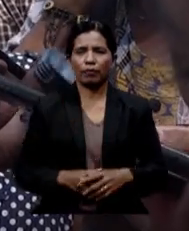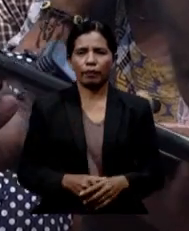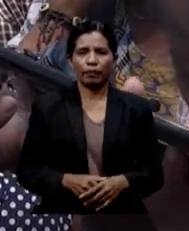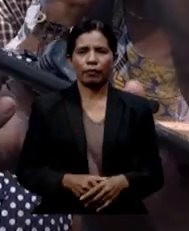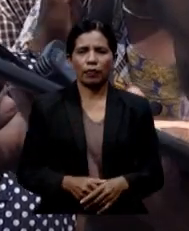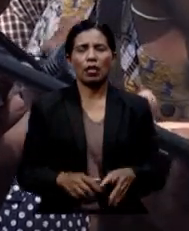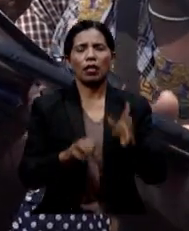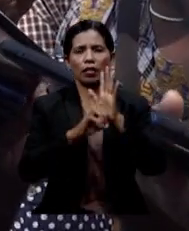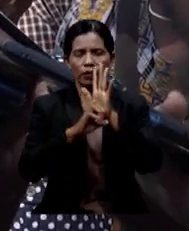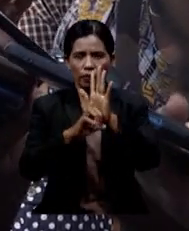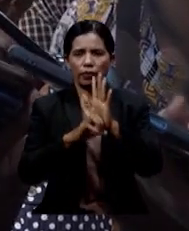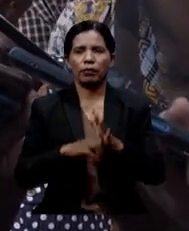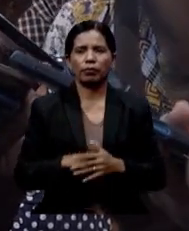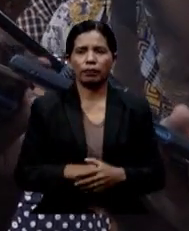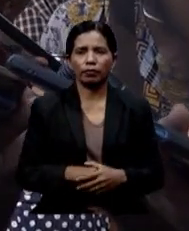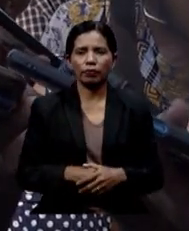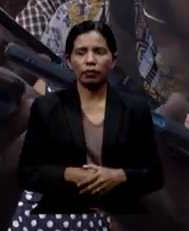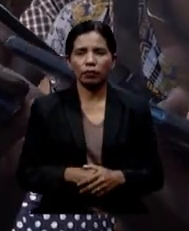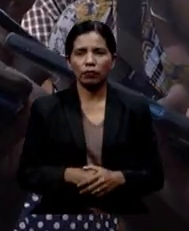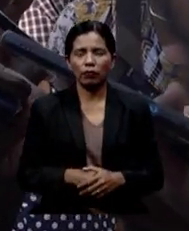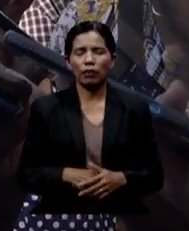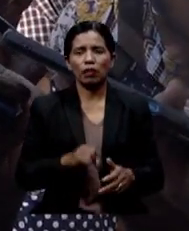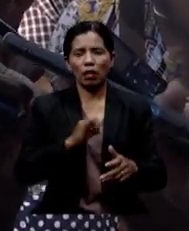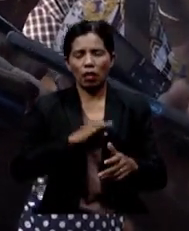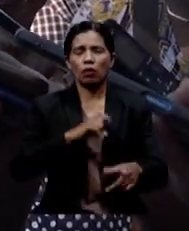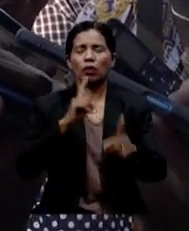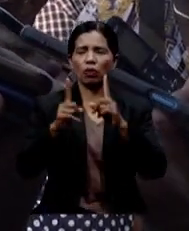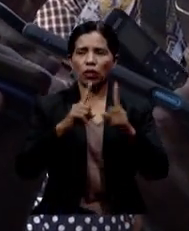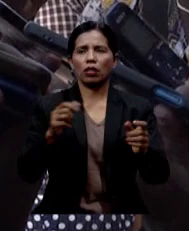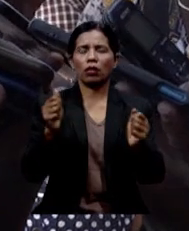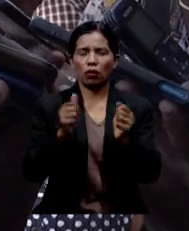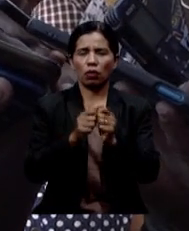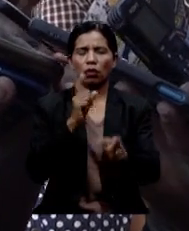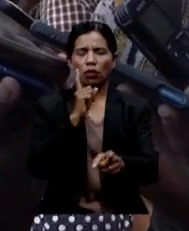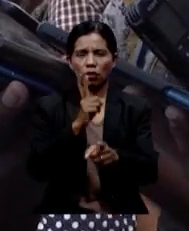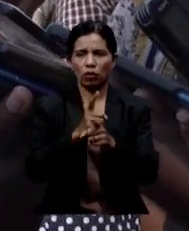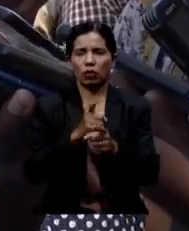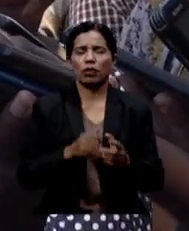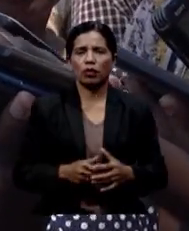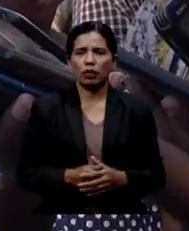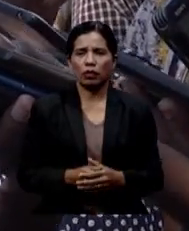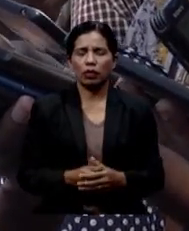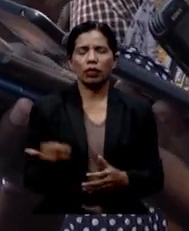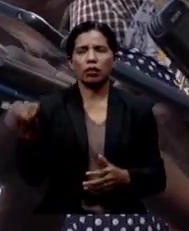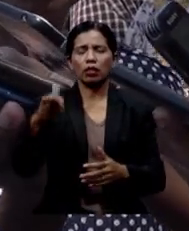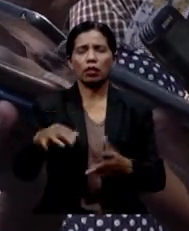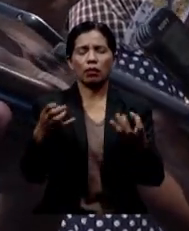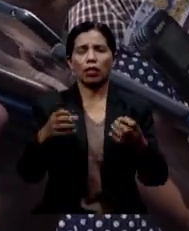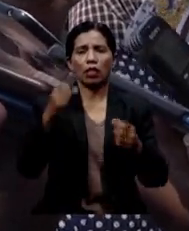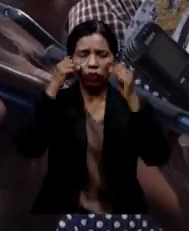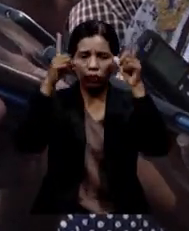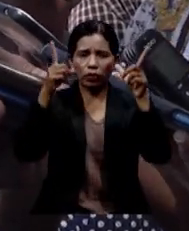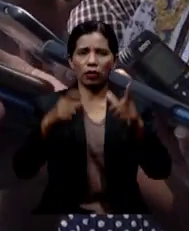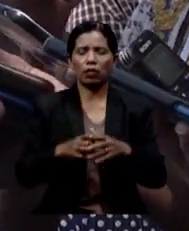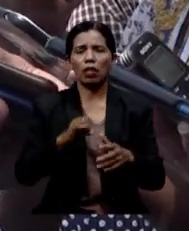Por exemplo, né? E quando eu colhi o facto do número, se era um pouquinho fora, quando eu